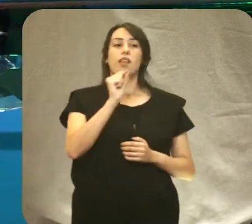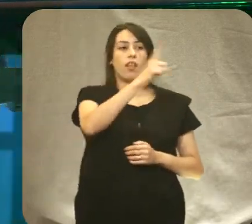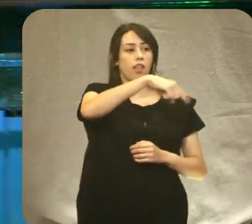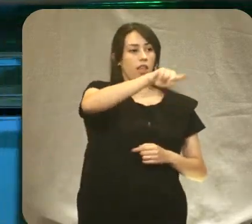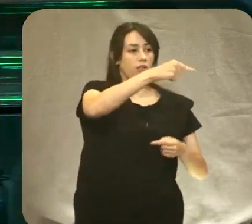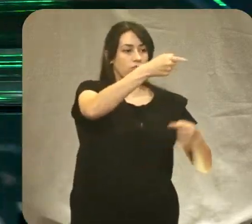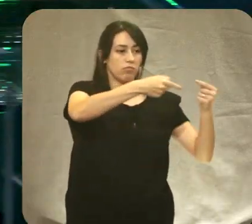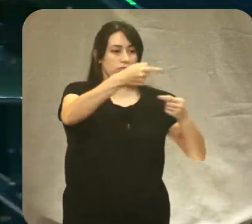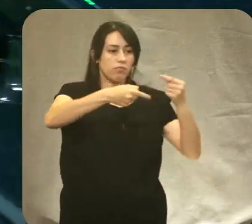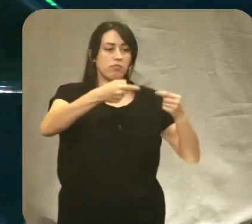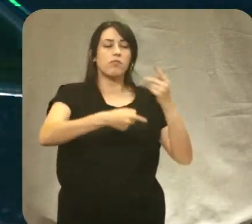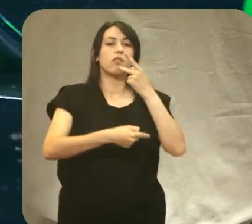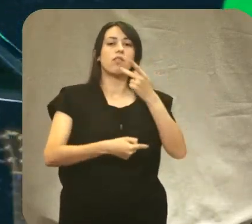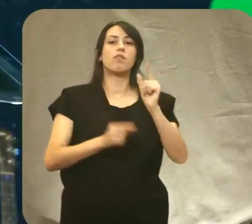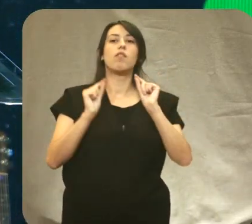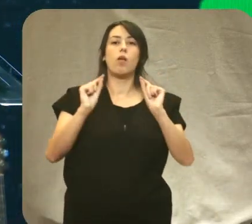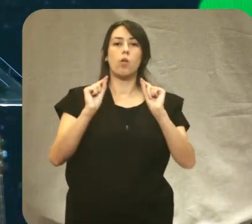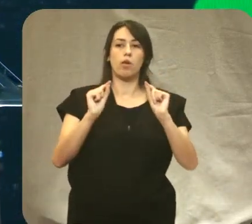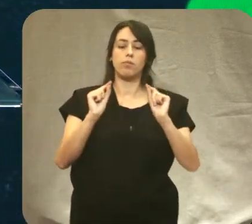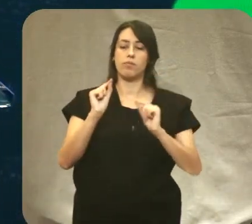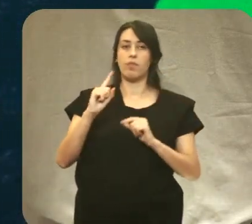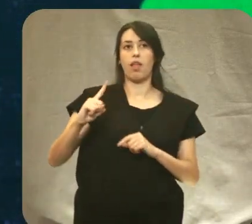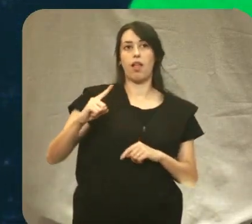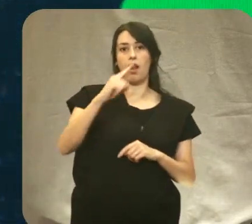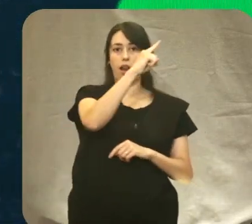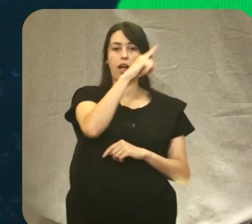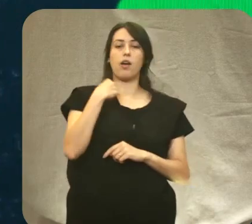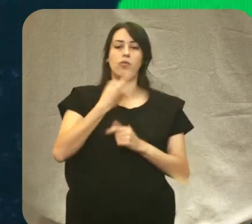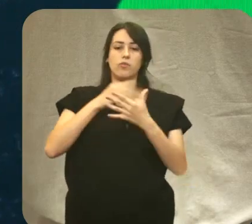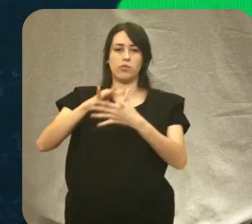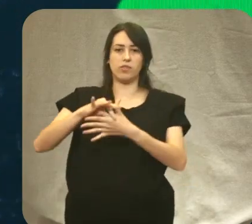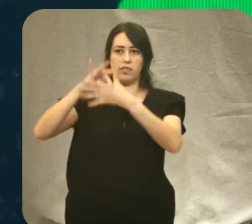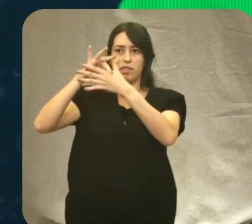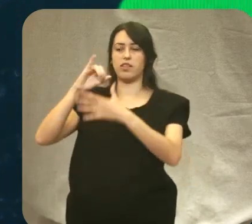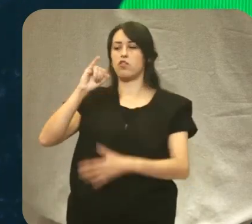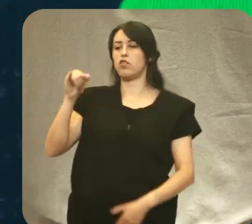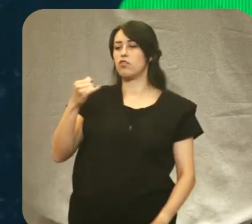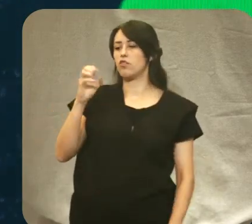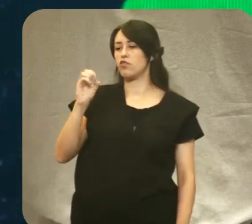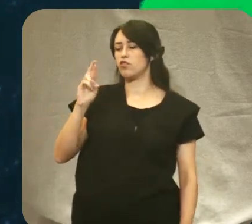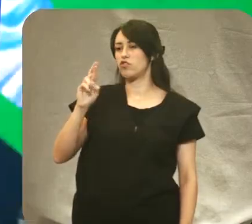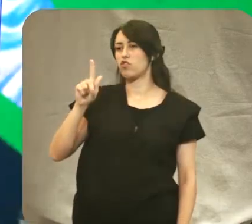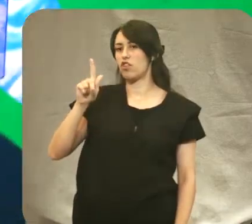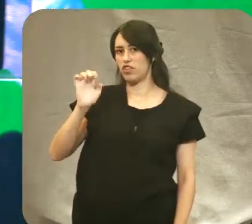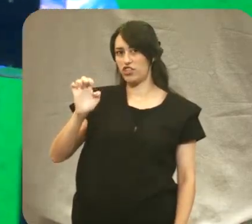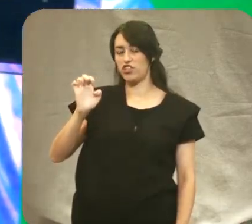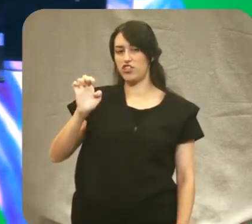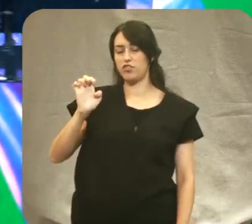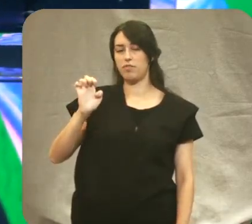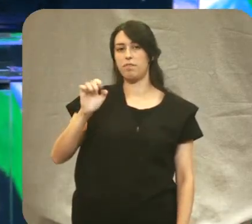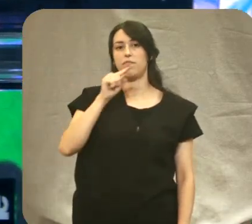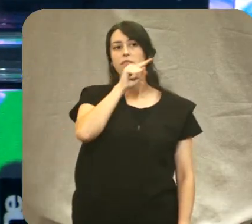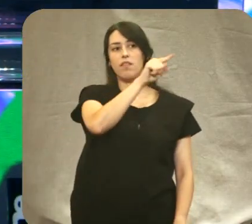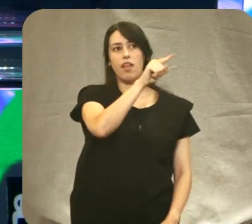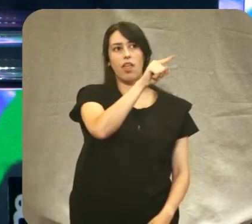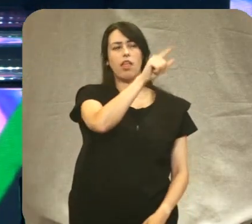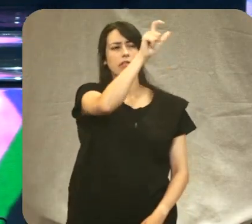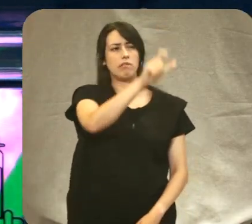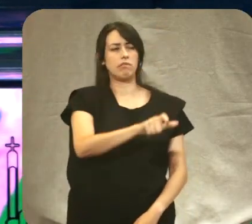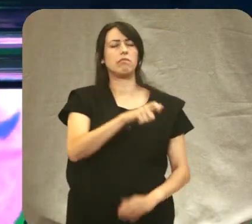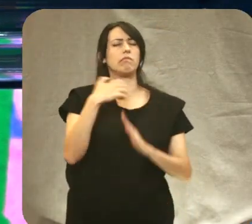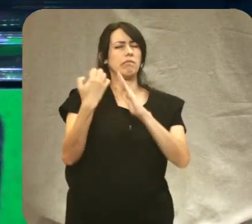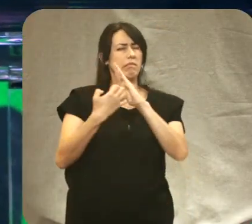que lá, o nosso líder, o Jorge Ishimura, ele nos ensinou, é um empresário,